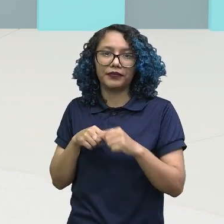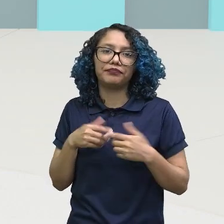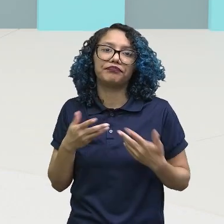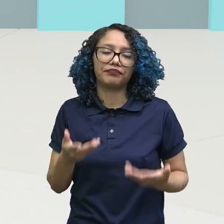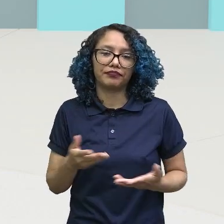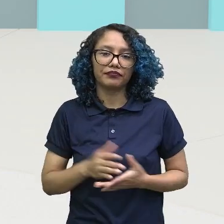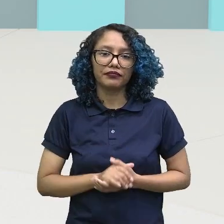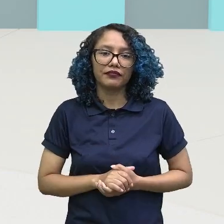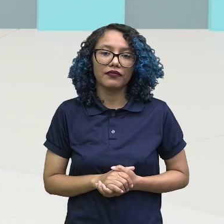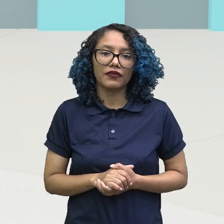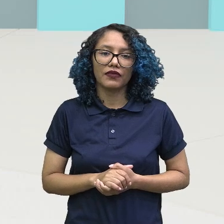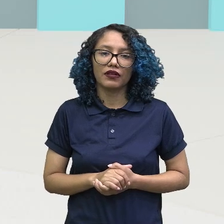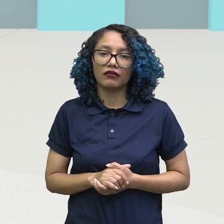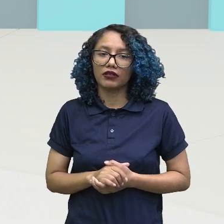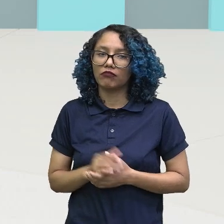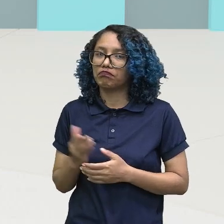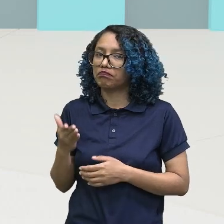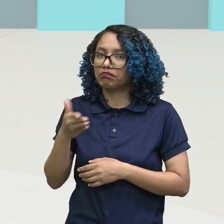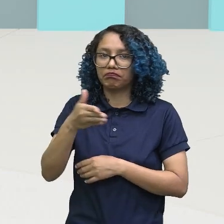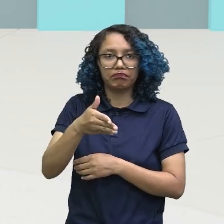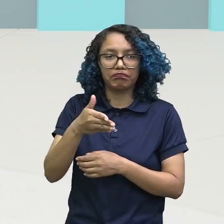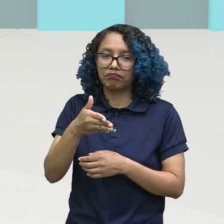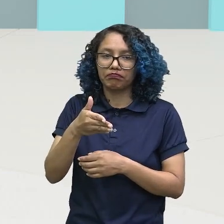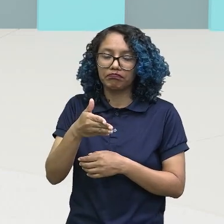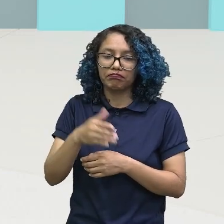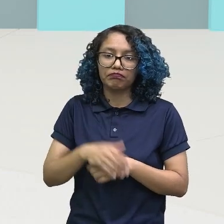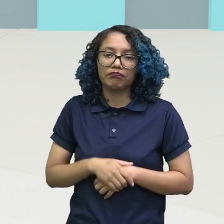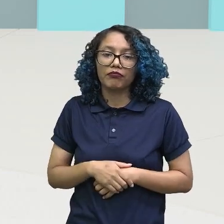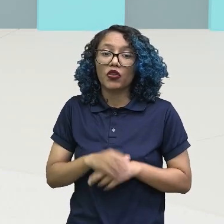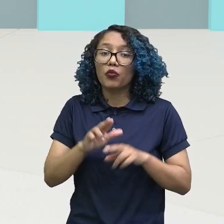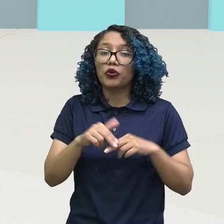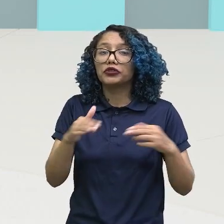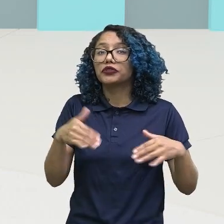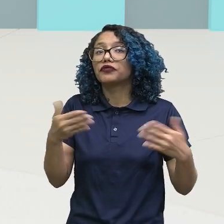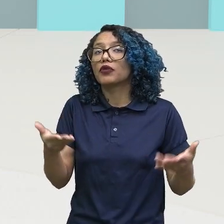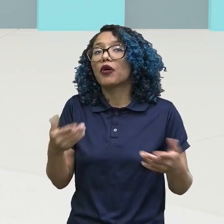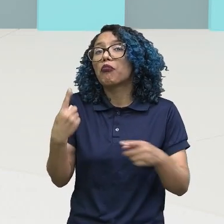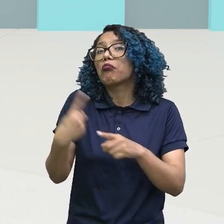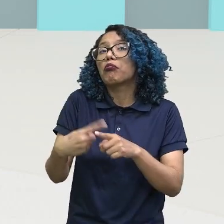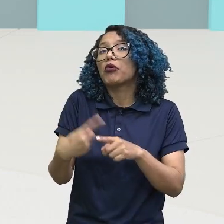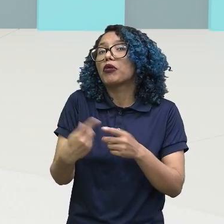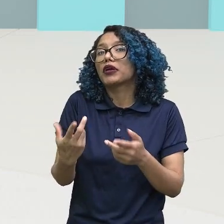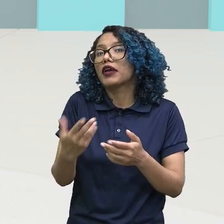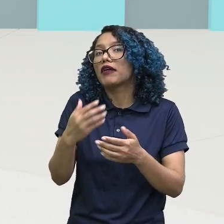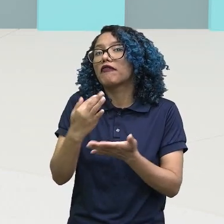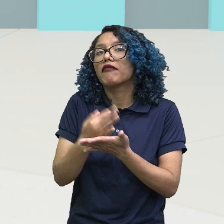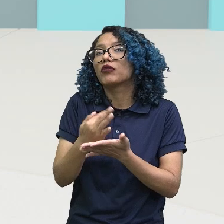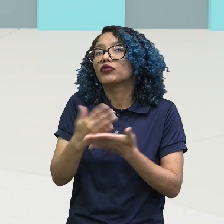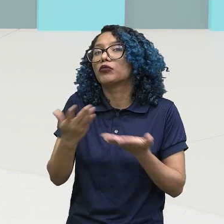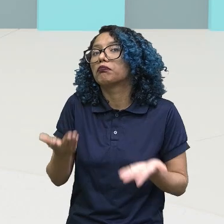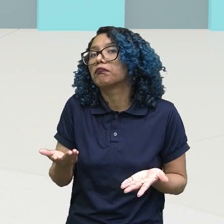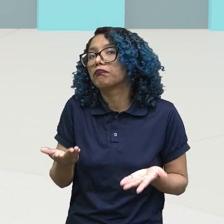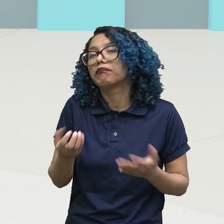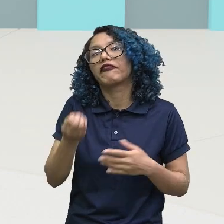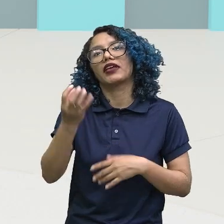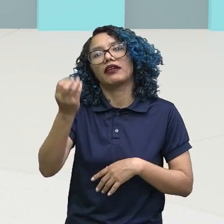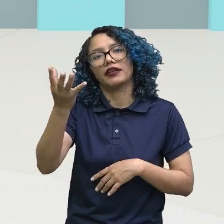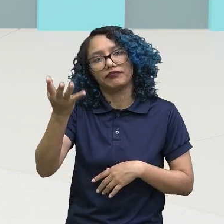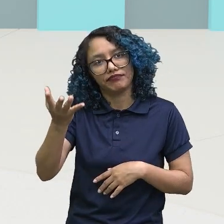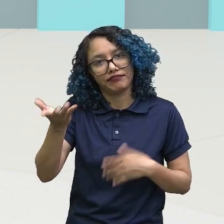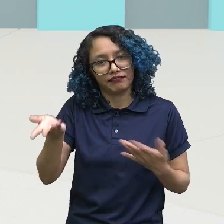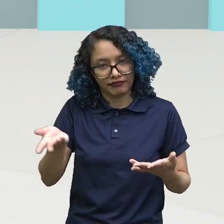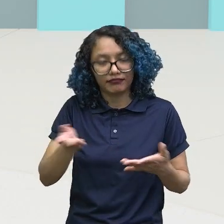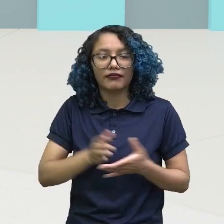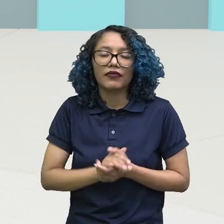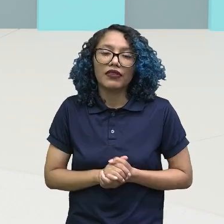não compareceu ao CMEAN. Então, qual é a causa? O motivo por que viajou. Então, observe